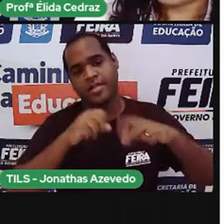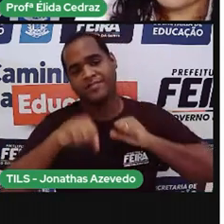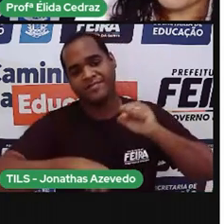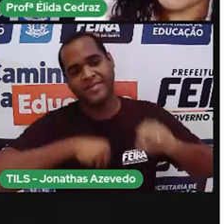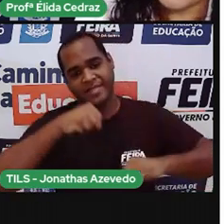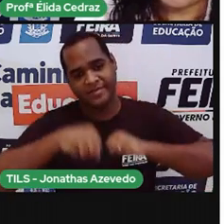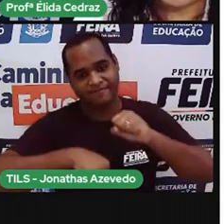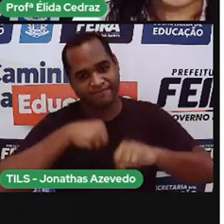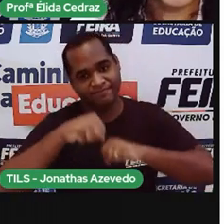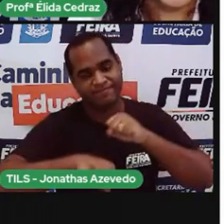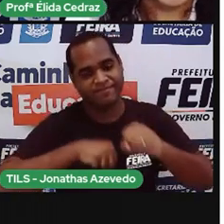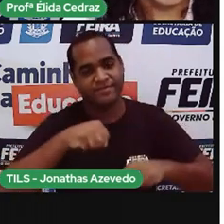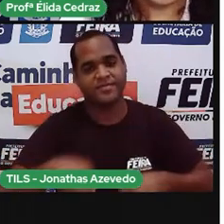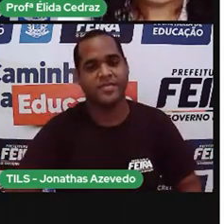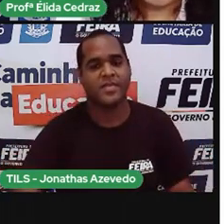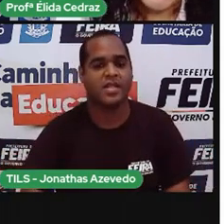de